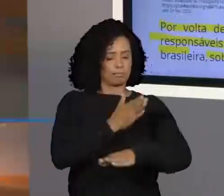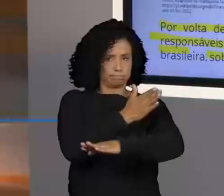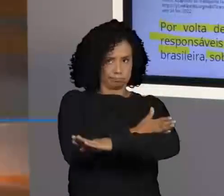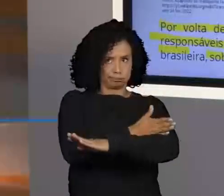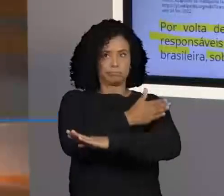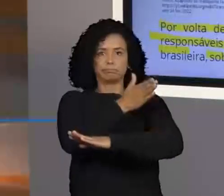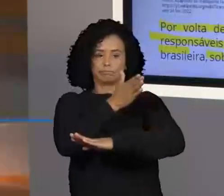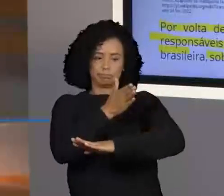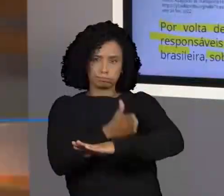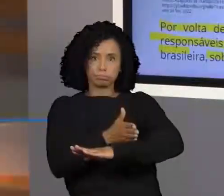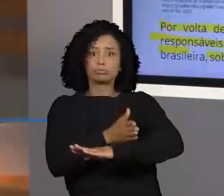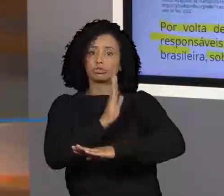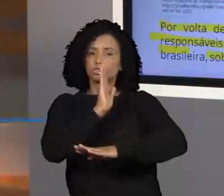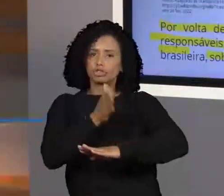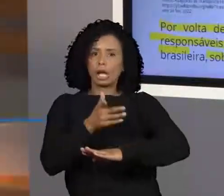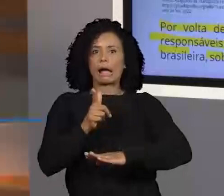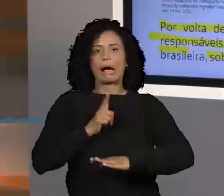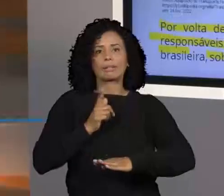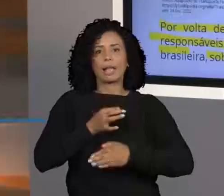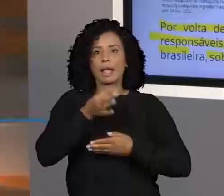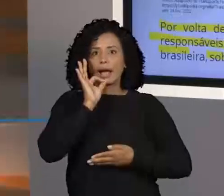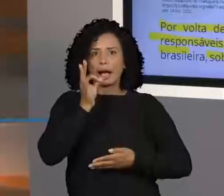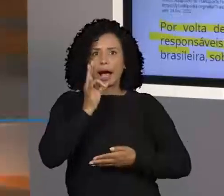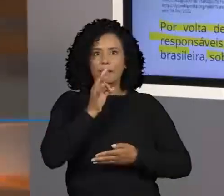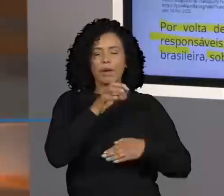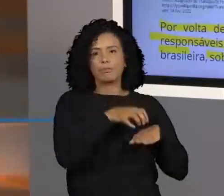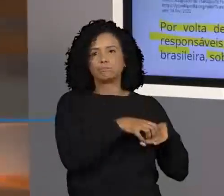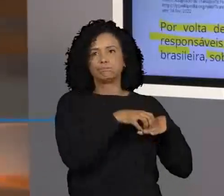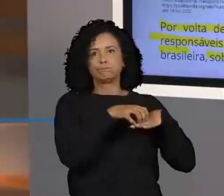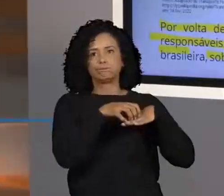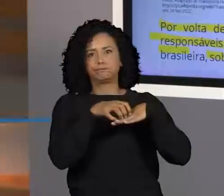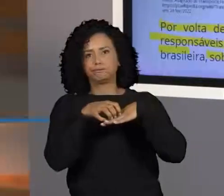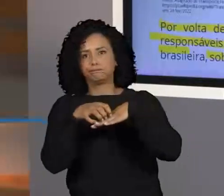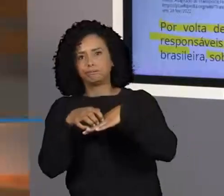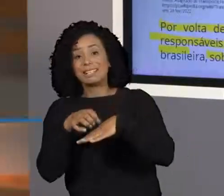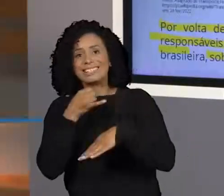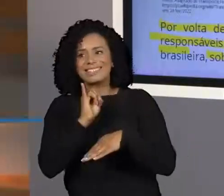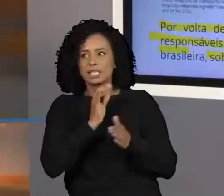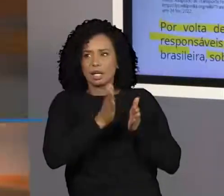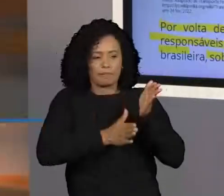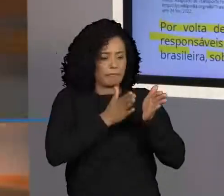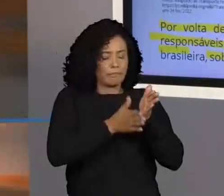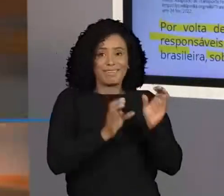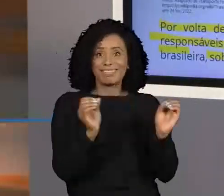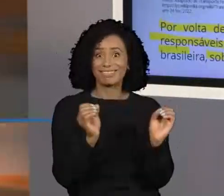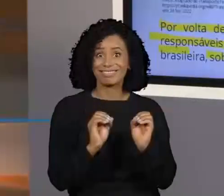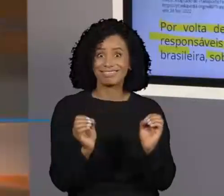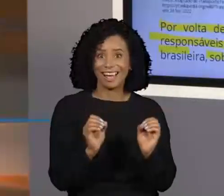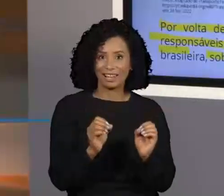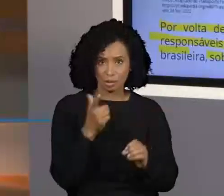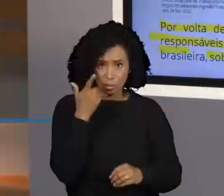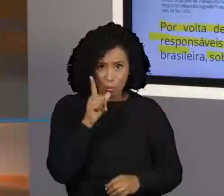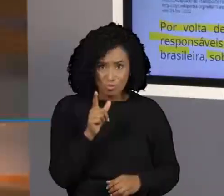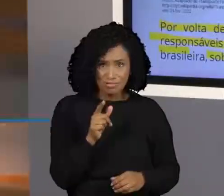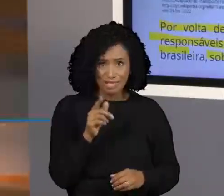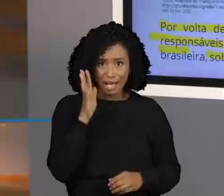café. Imagina fazer o transporte desse café sem a ferrovia? Você consegue imaginar como